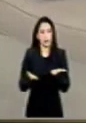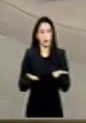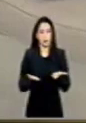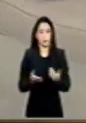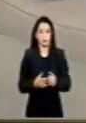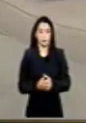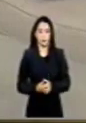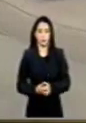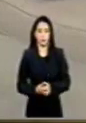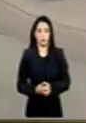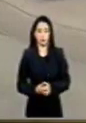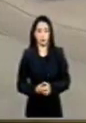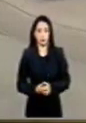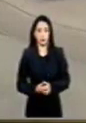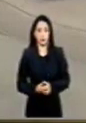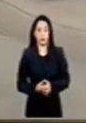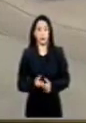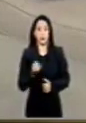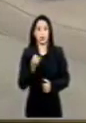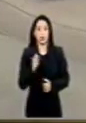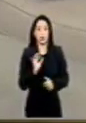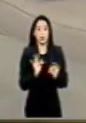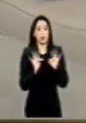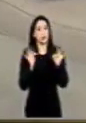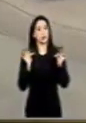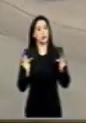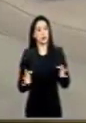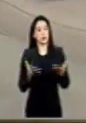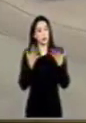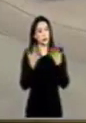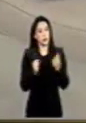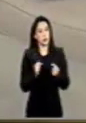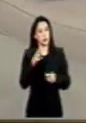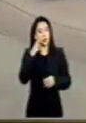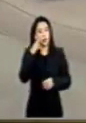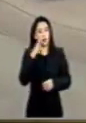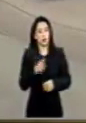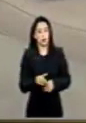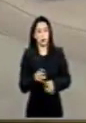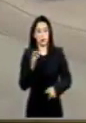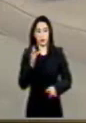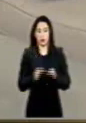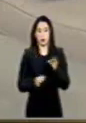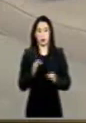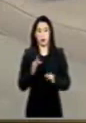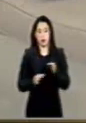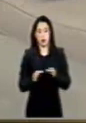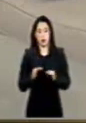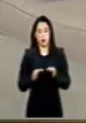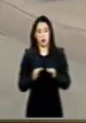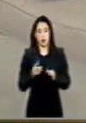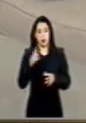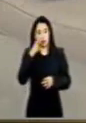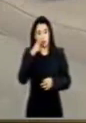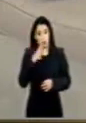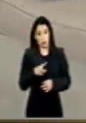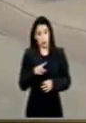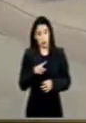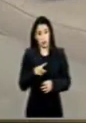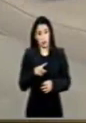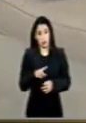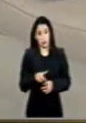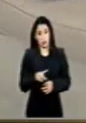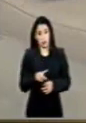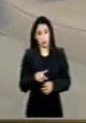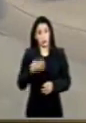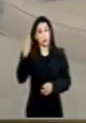Então, se por um acaso, muito simples, vamos utilizar a jurisprudência pacífica do Supremo, que o encontro fortuito de provas justificaria manter aquelas